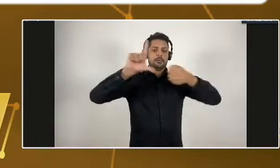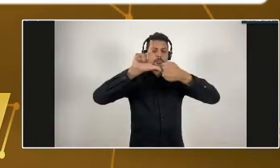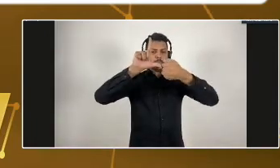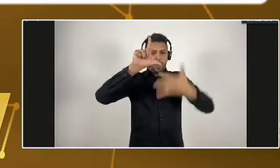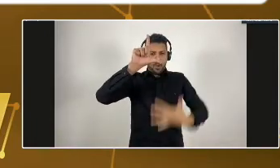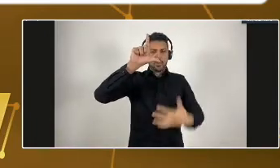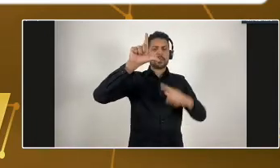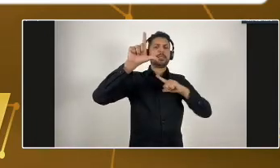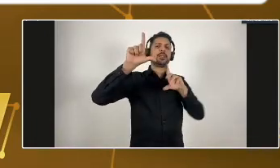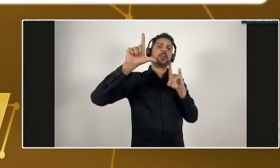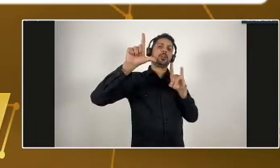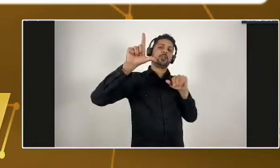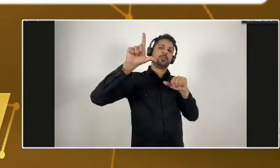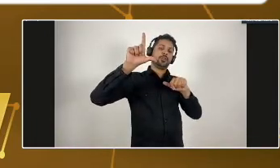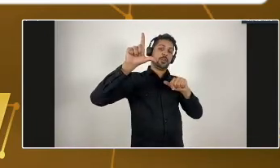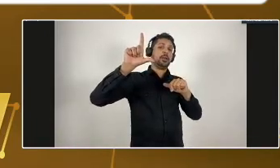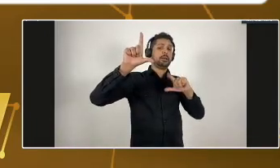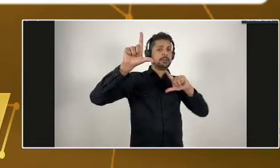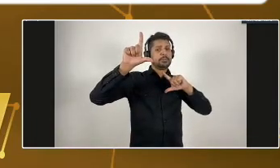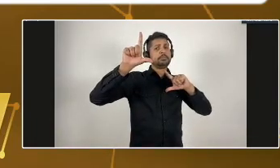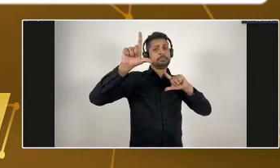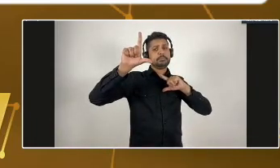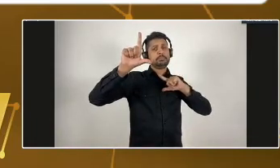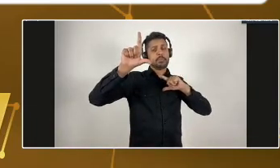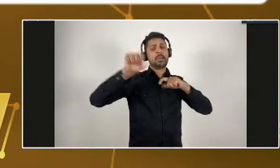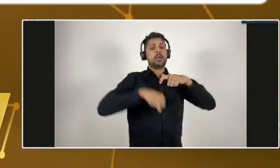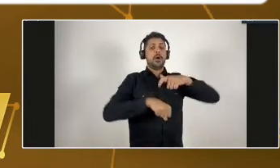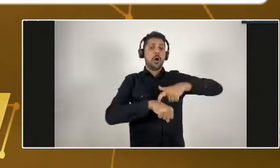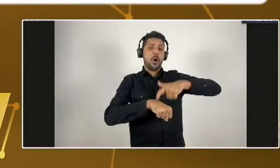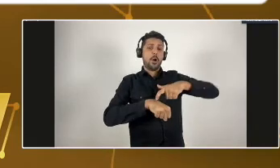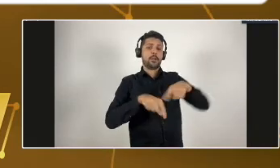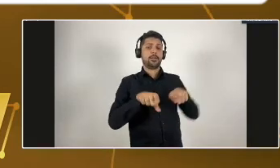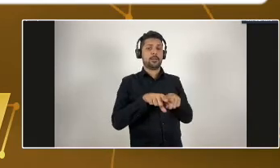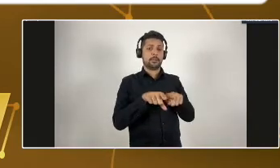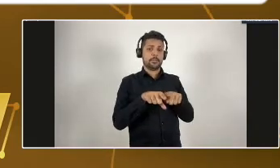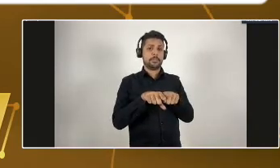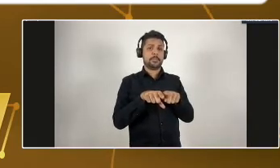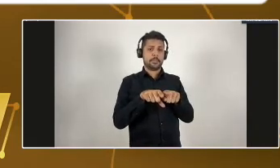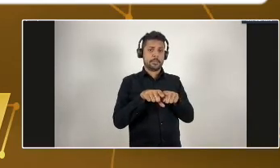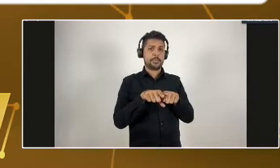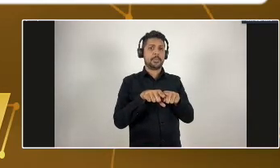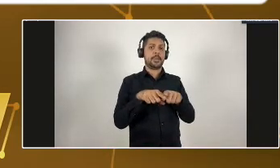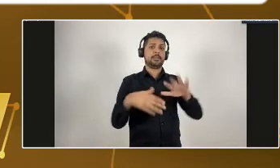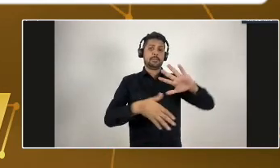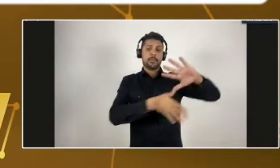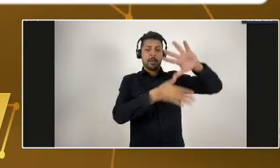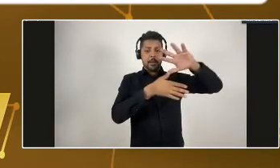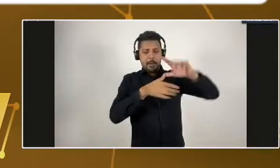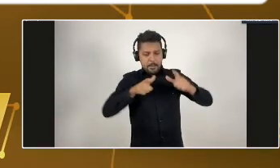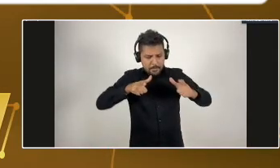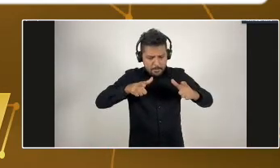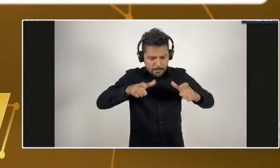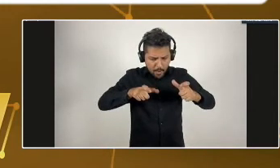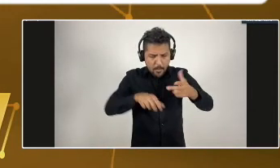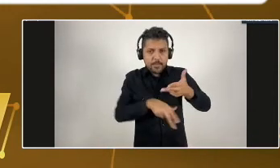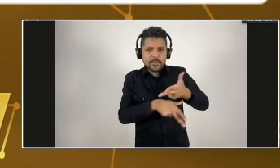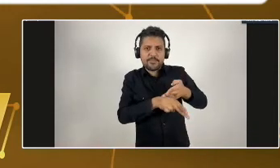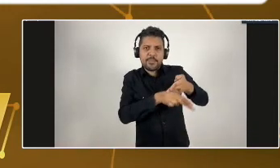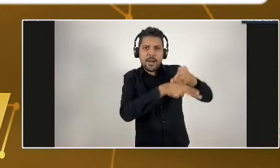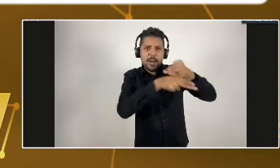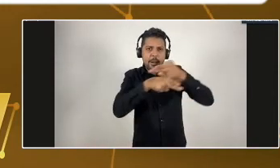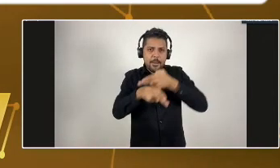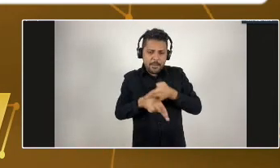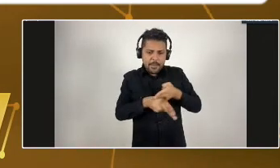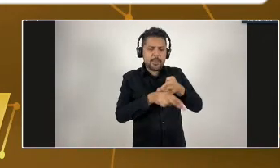e a hora que essa informação foi gerada também. Então, é uma ferramenta que dá autonomia para o usuário